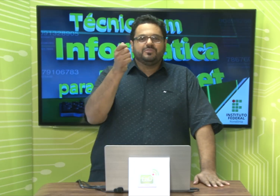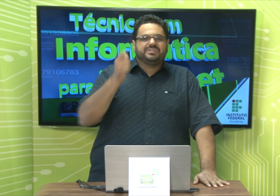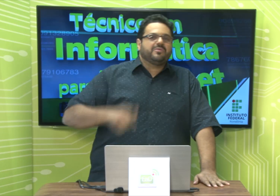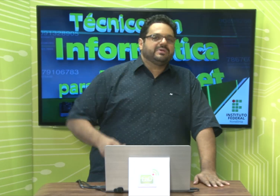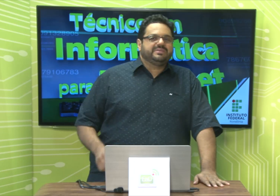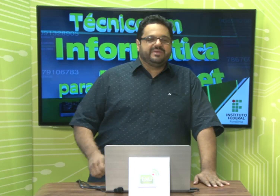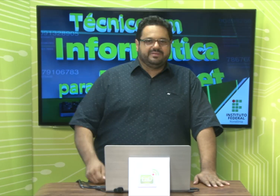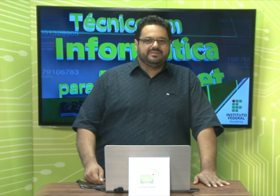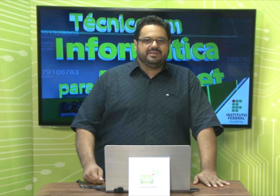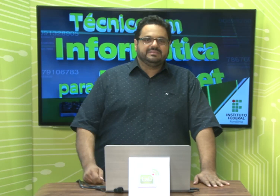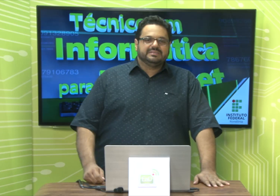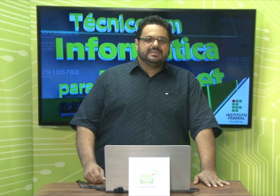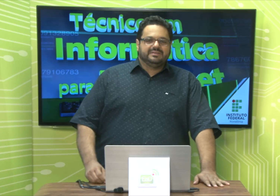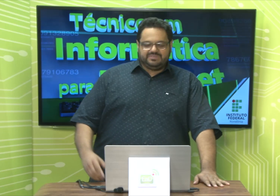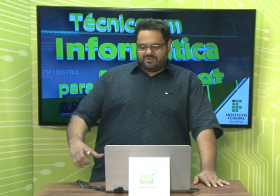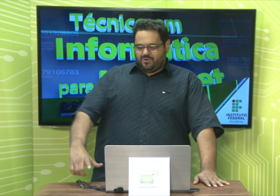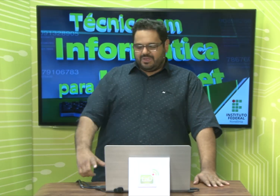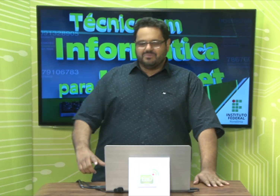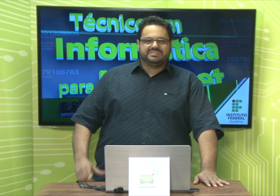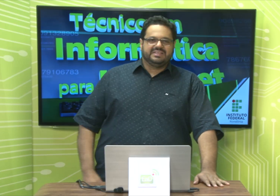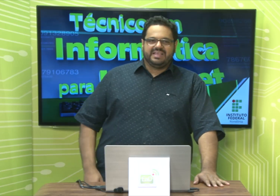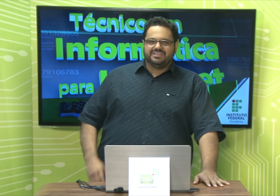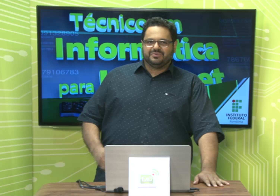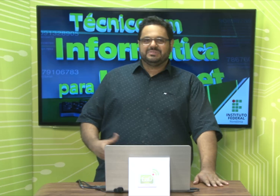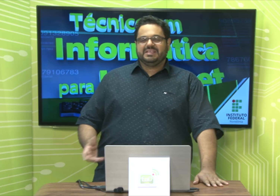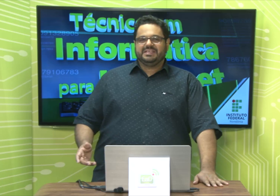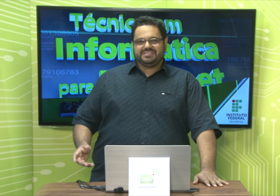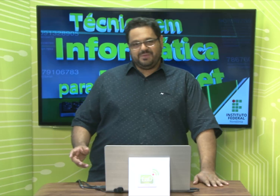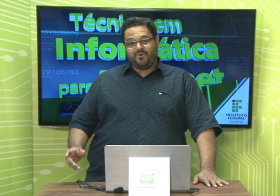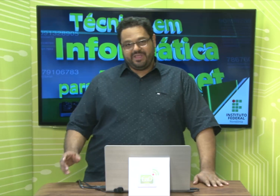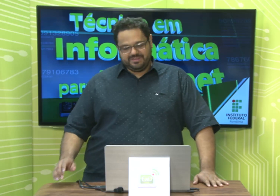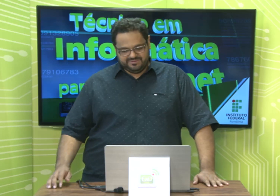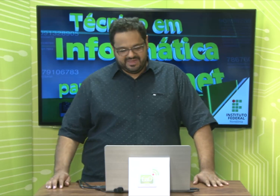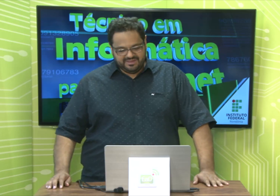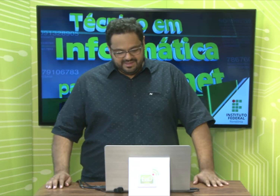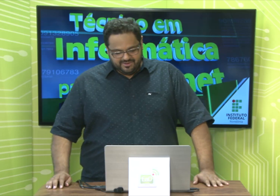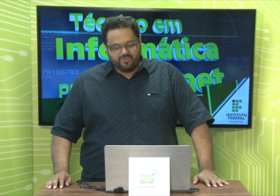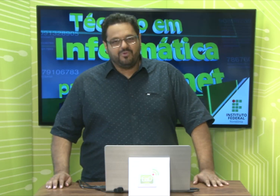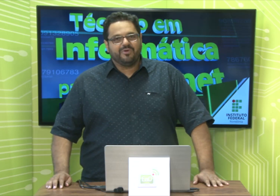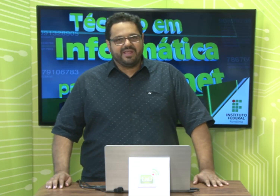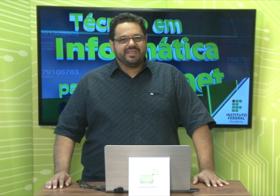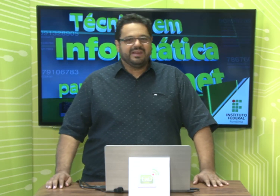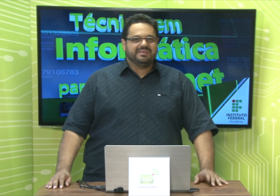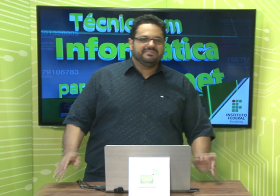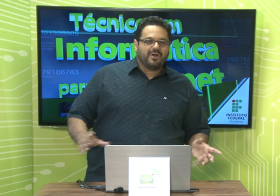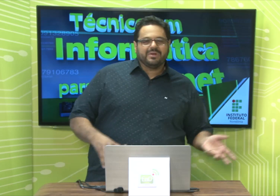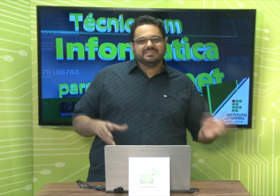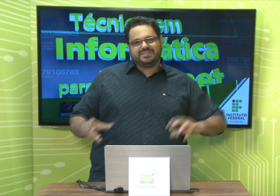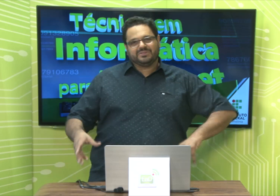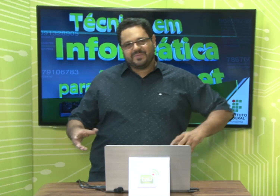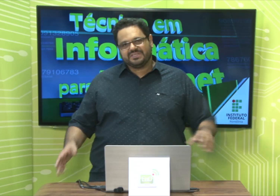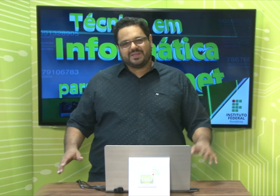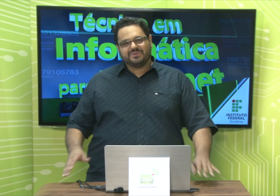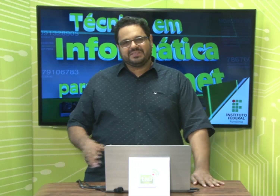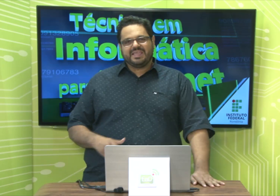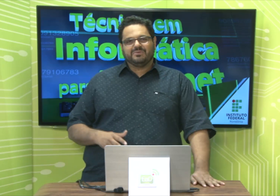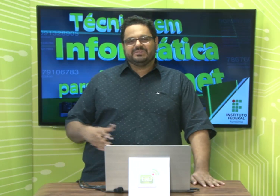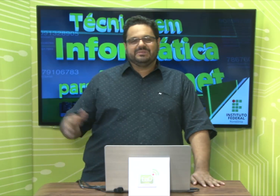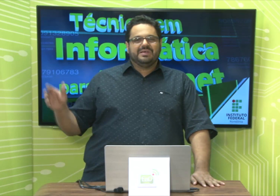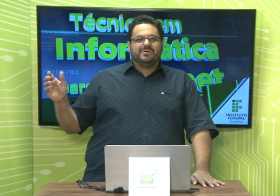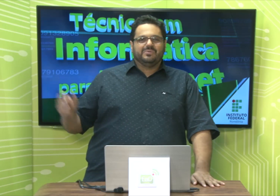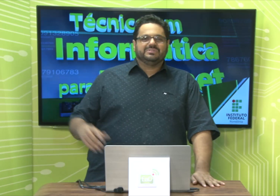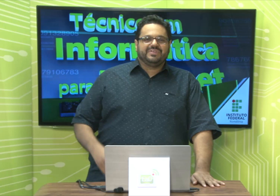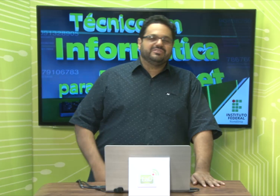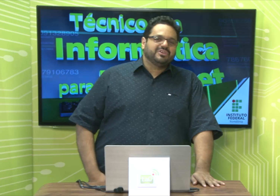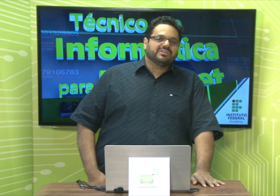Hoje todo mundo tem USB, né? Você colocar um CD, acho que o CD já está morrendo, né? O Blu-ray, ele mal nasceu também, já tem